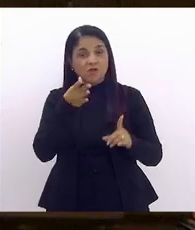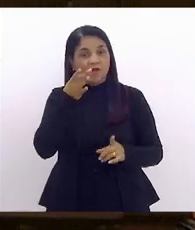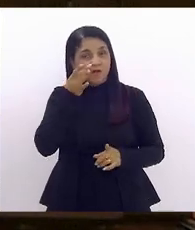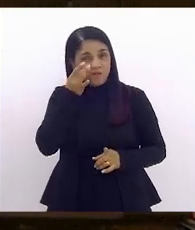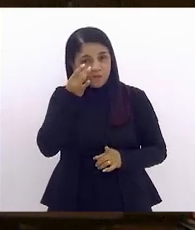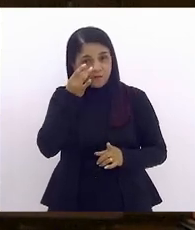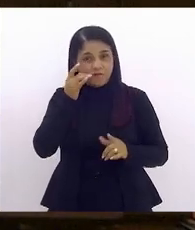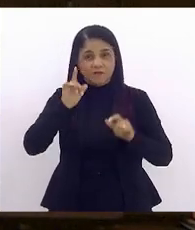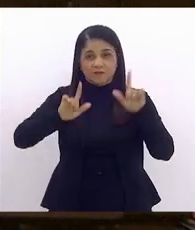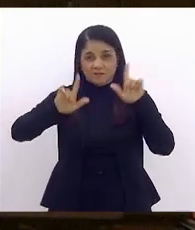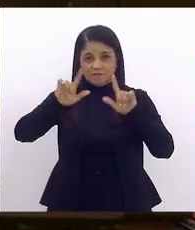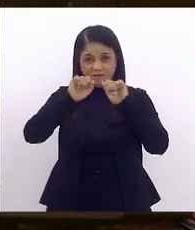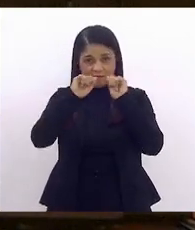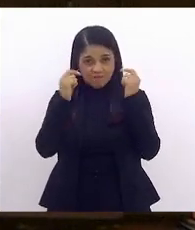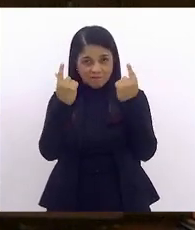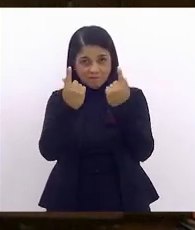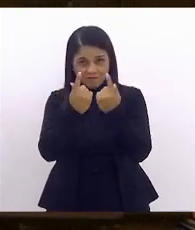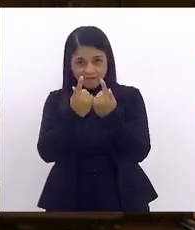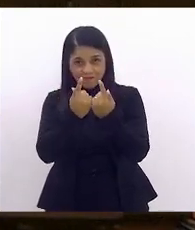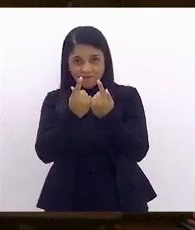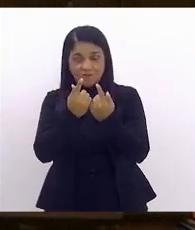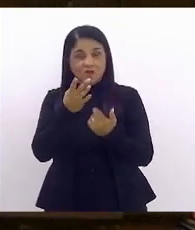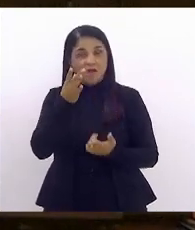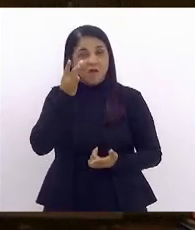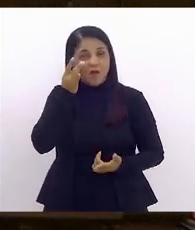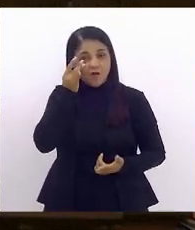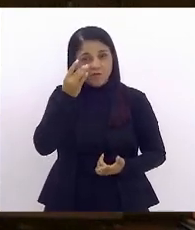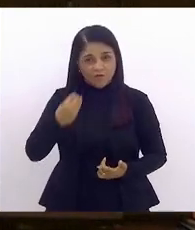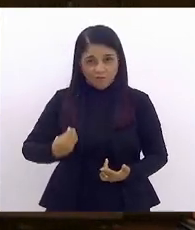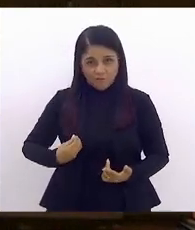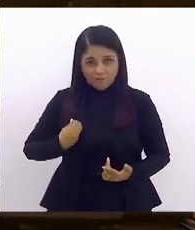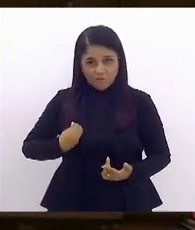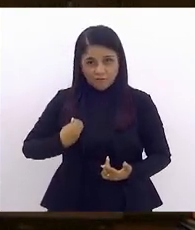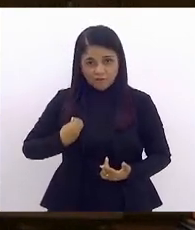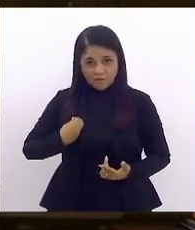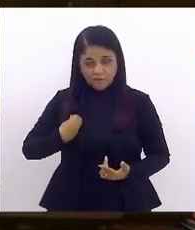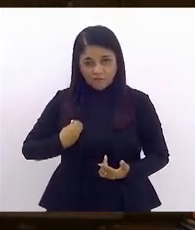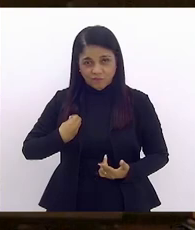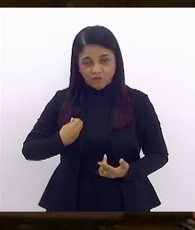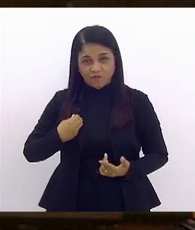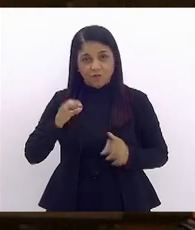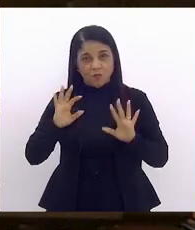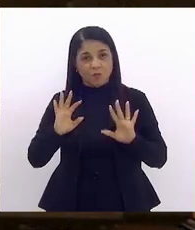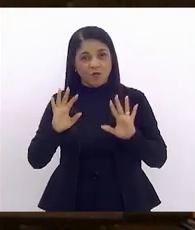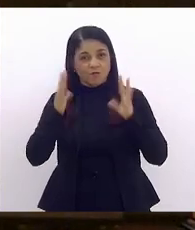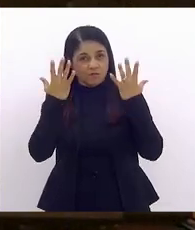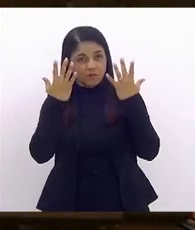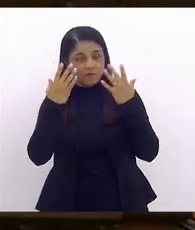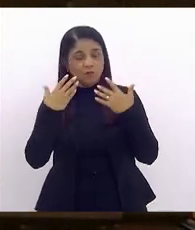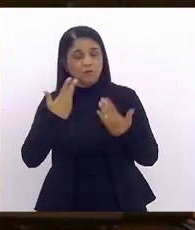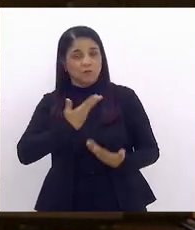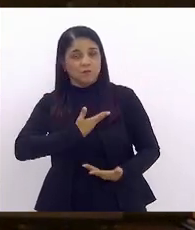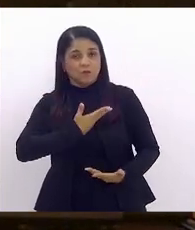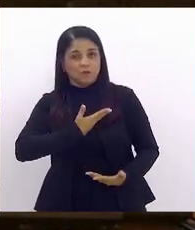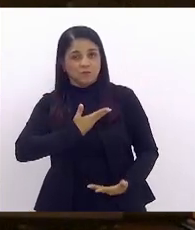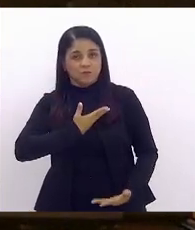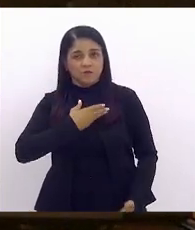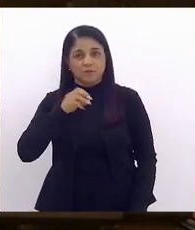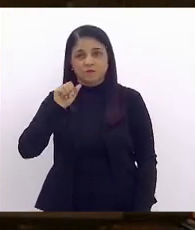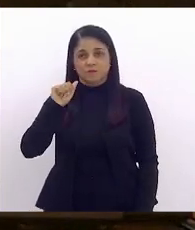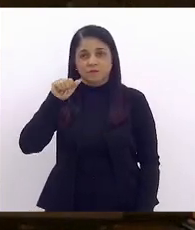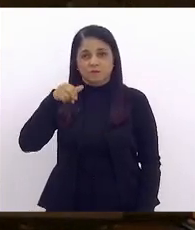TV Aleste, que a TV Aleste está ao vivo transmitindo esse evento do companheiro doutor Sandro